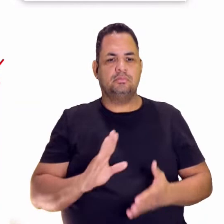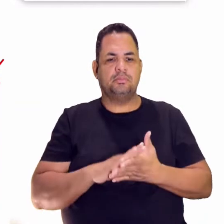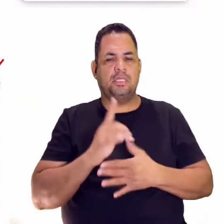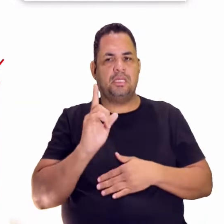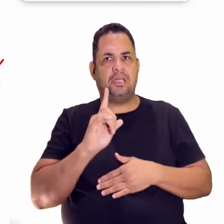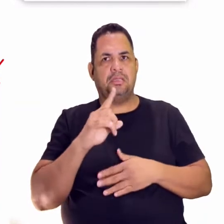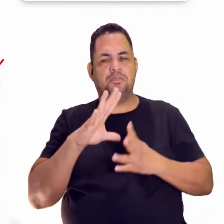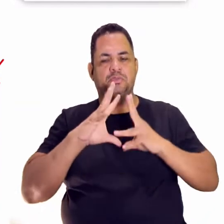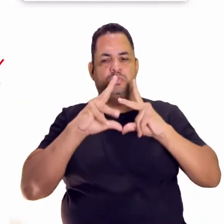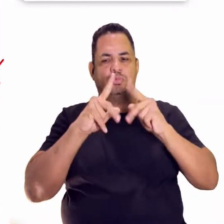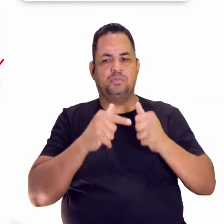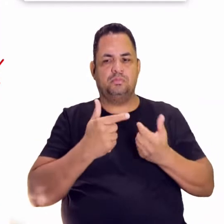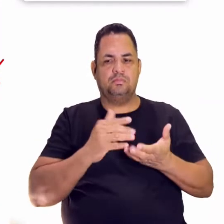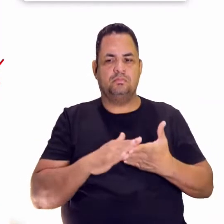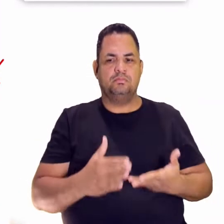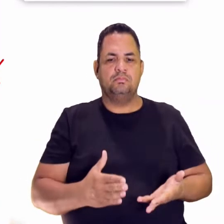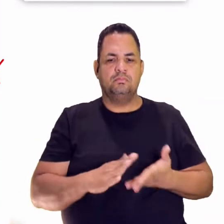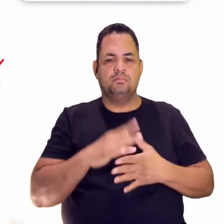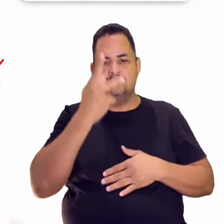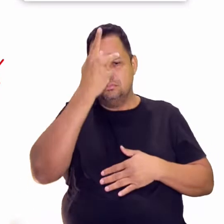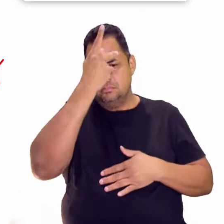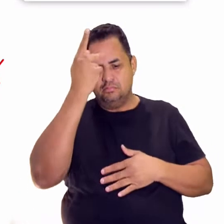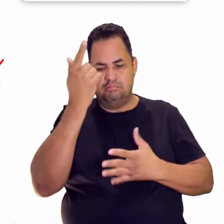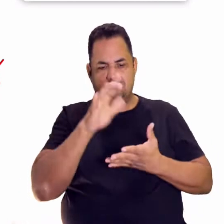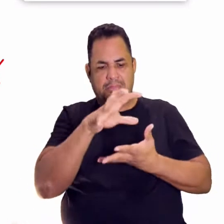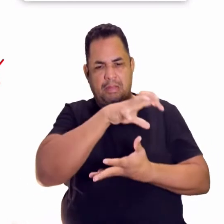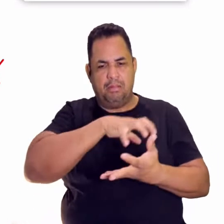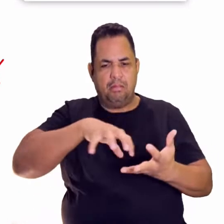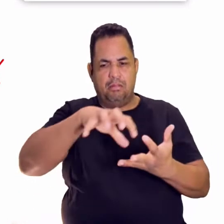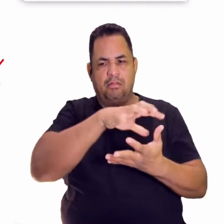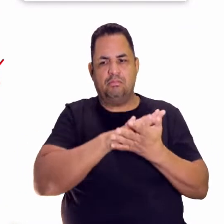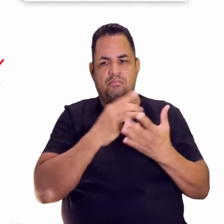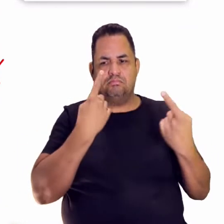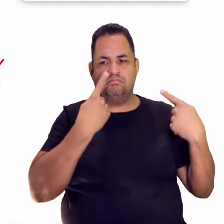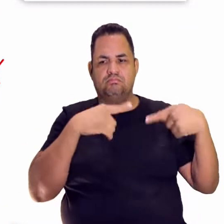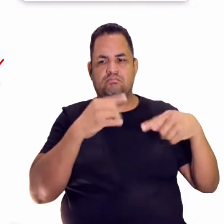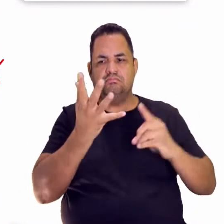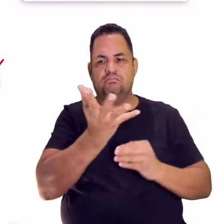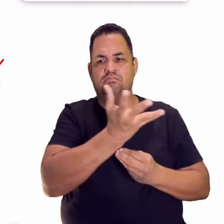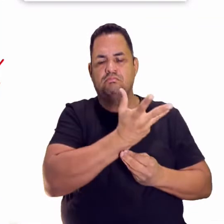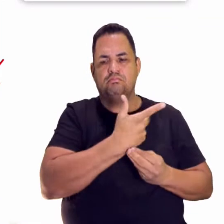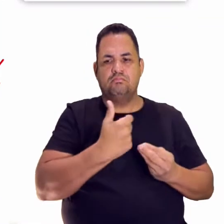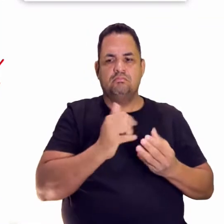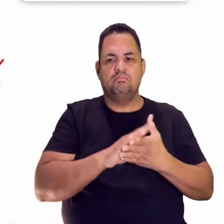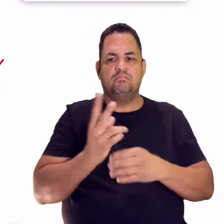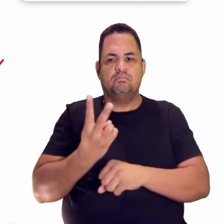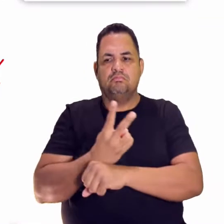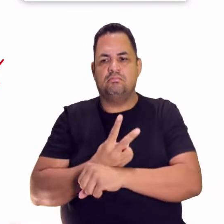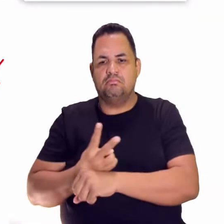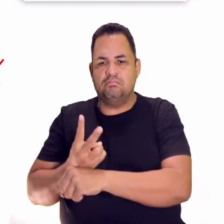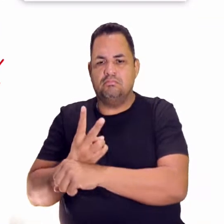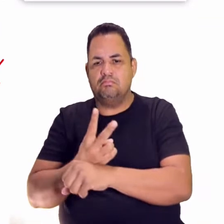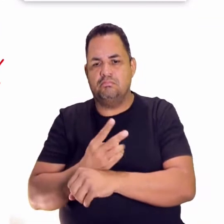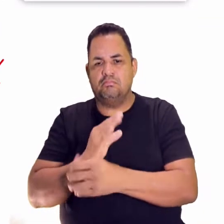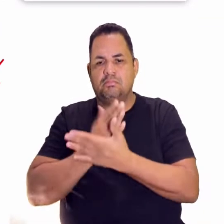de tudo. As pessoas se revoltaram contra a arte e aí procuraram destruir tudo aquilo